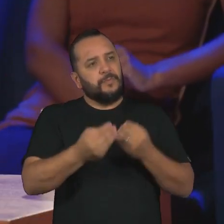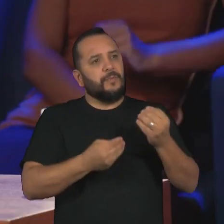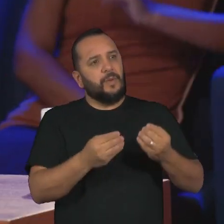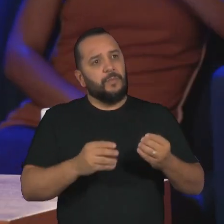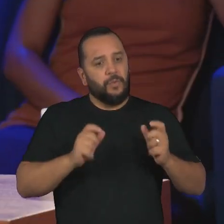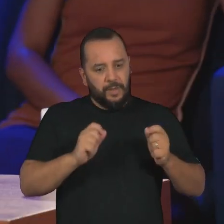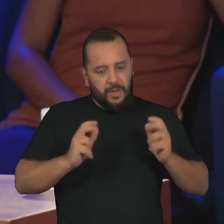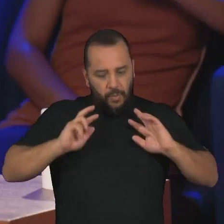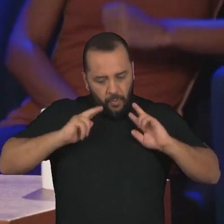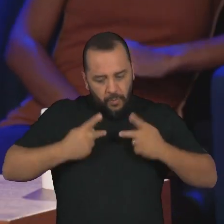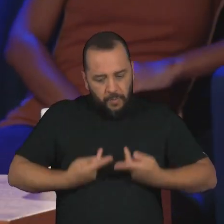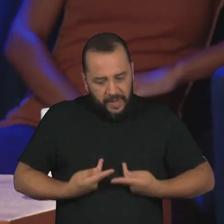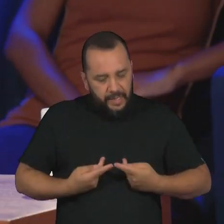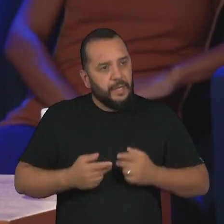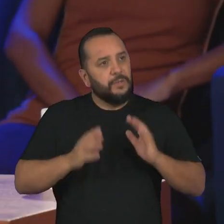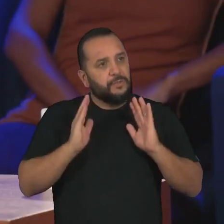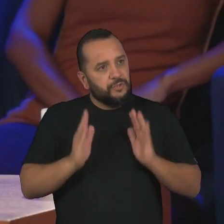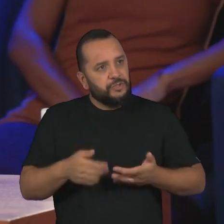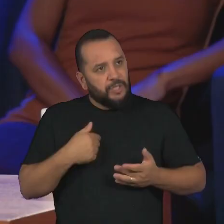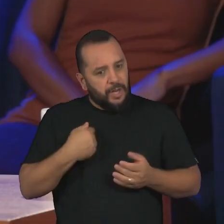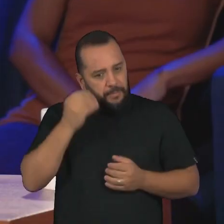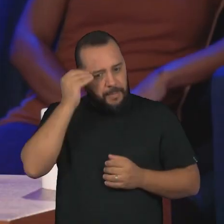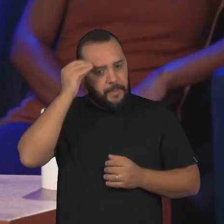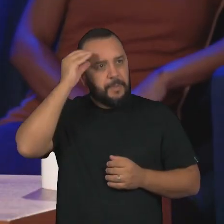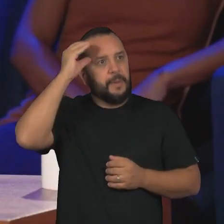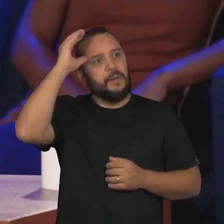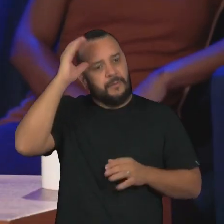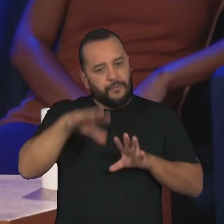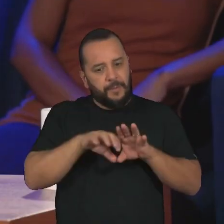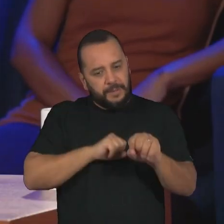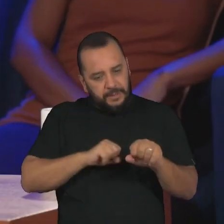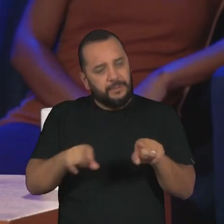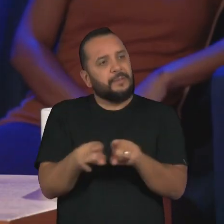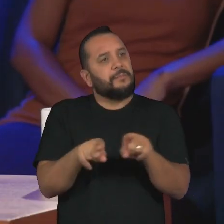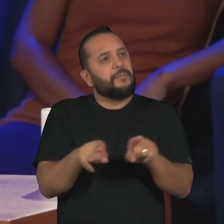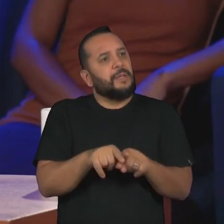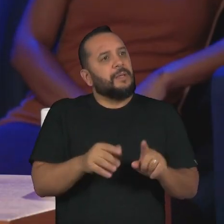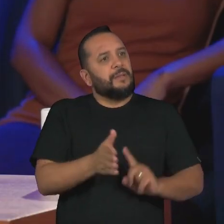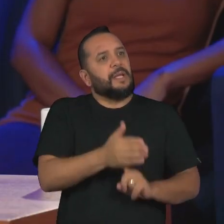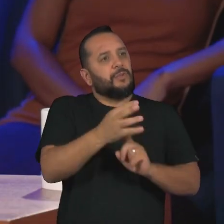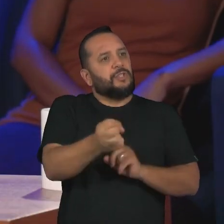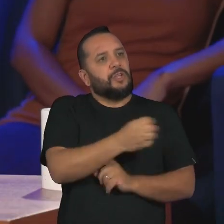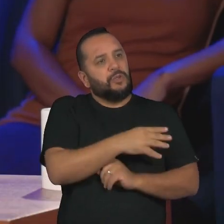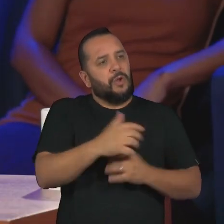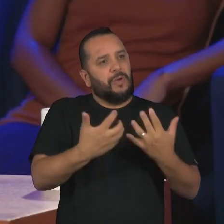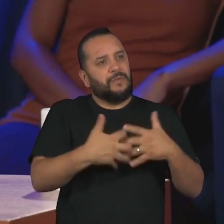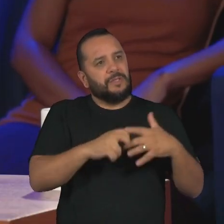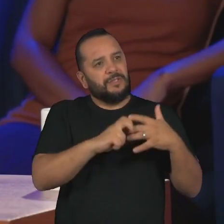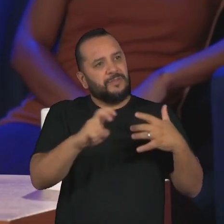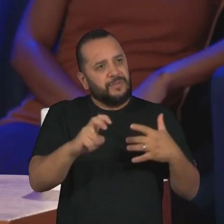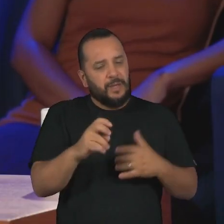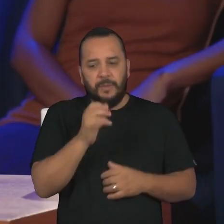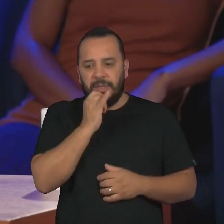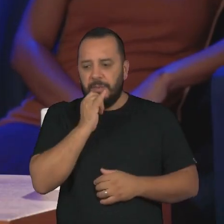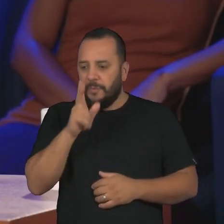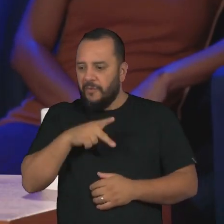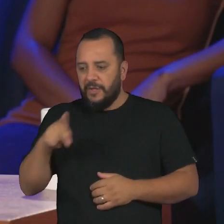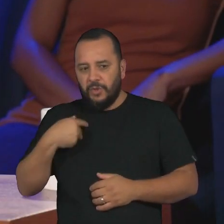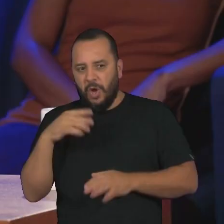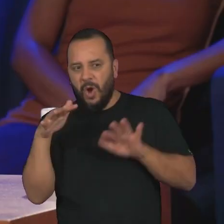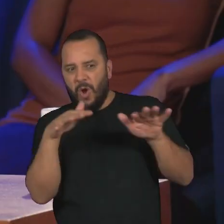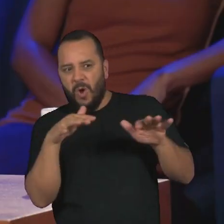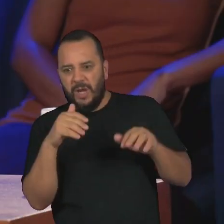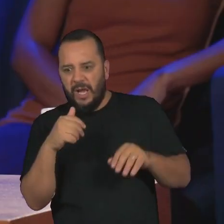com essas novas tecnologias, com a inteligência artificial, tem professor que olha e fica com medo assim, falou, será que